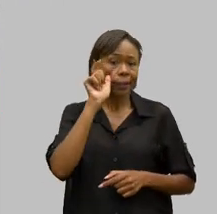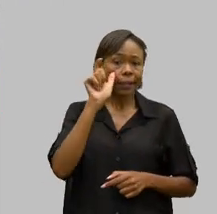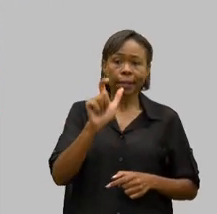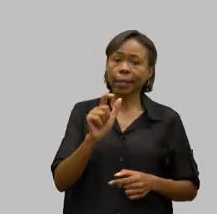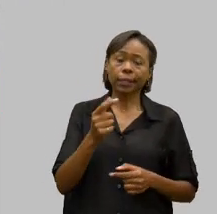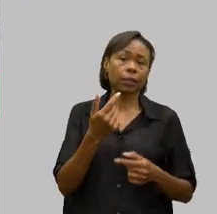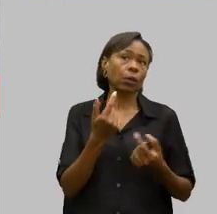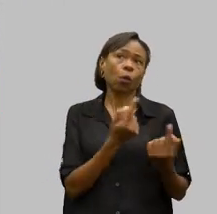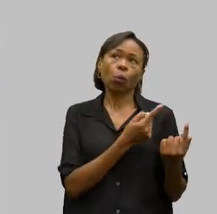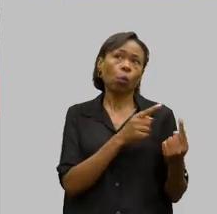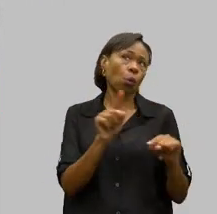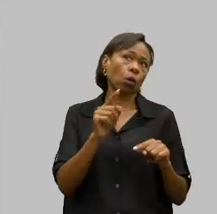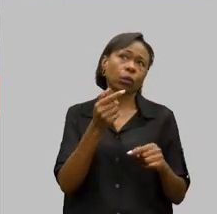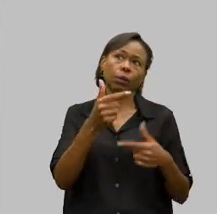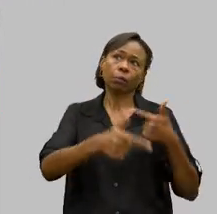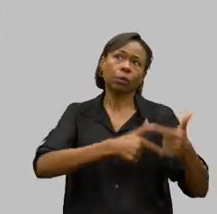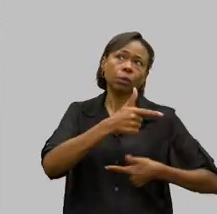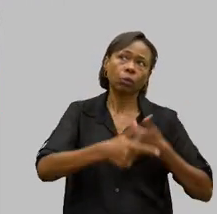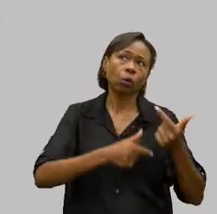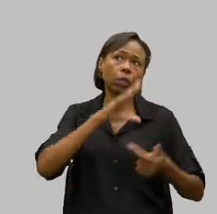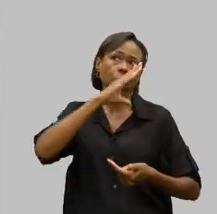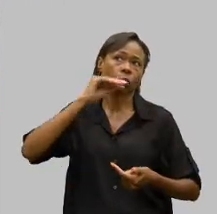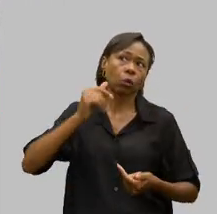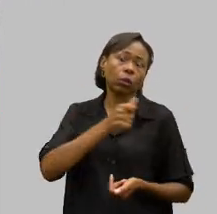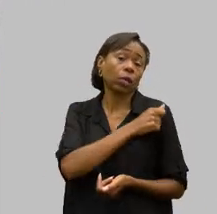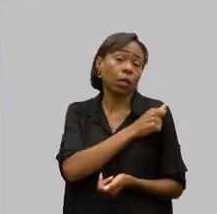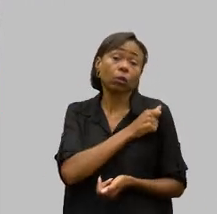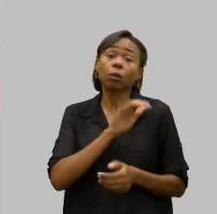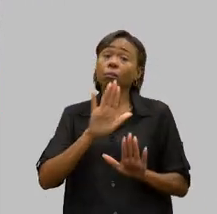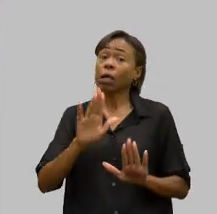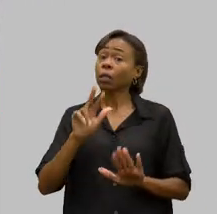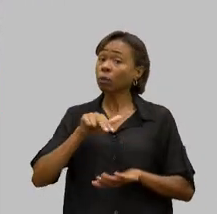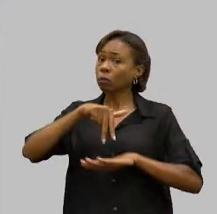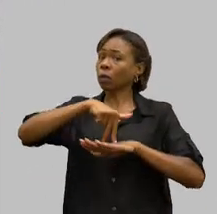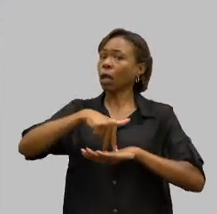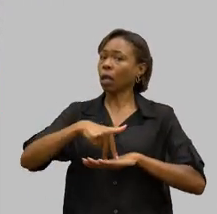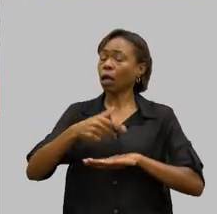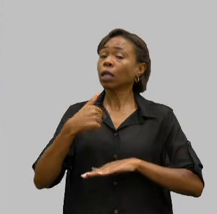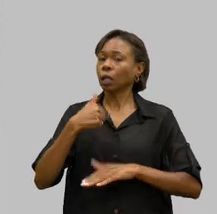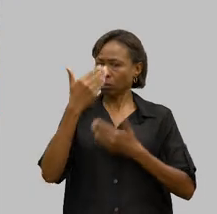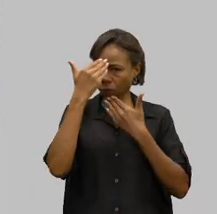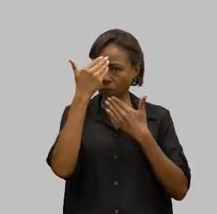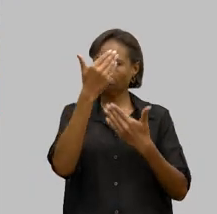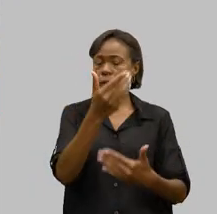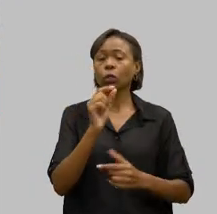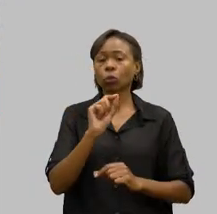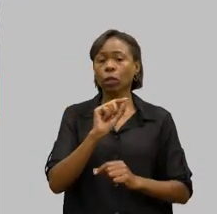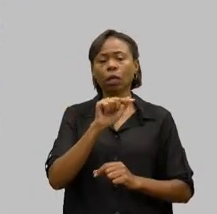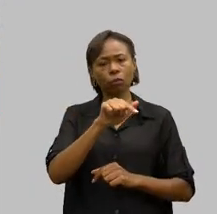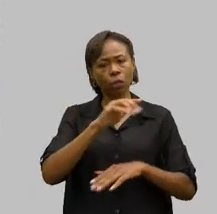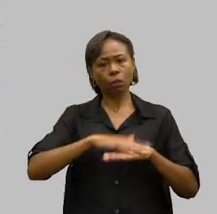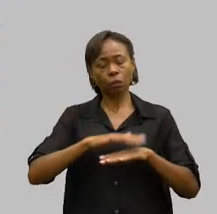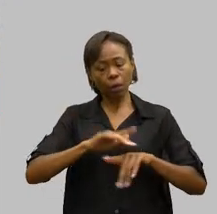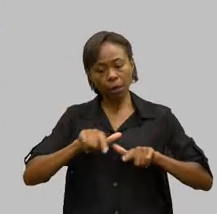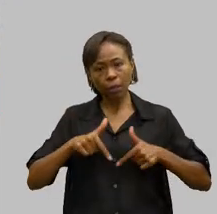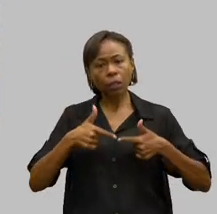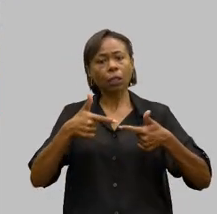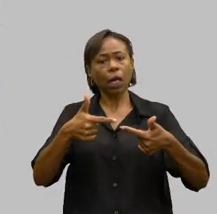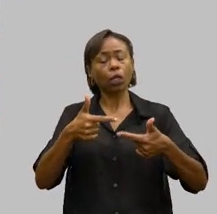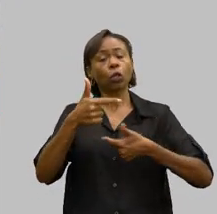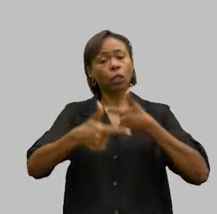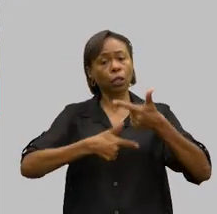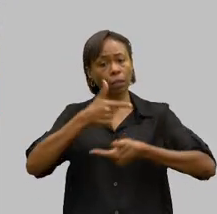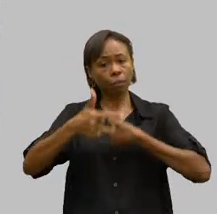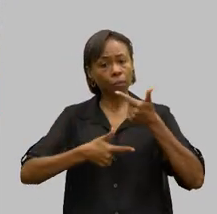servidores, com o interesse dos alunos, mas eu preciso dizer de público e agradecê-lo pela disposição para o trabalho democrático nas